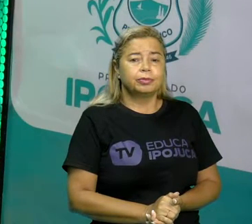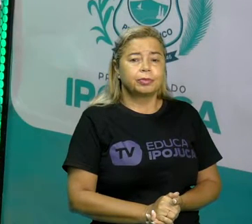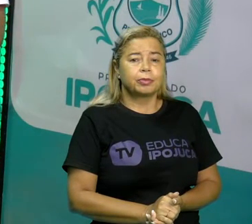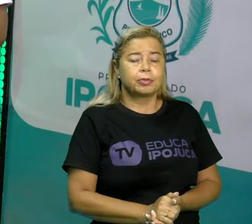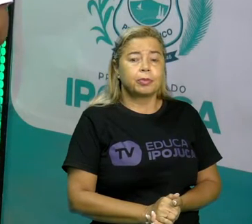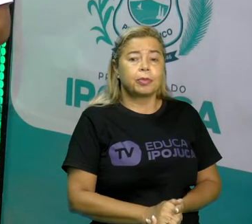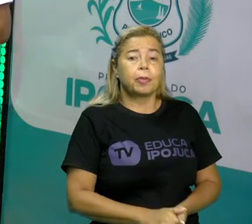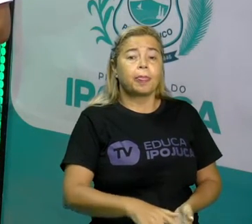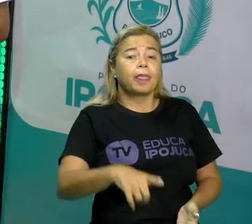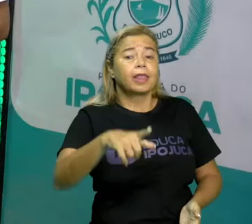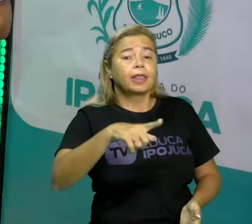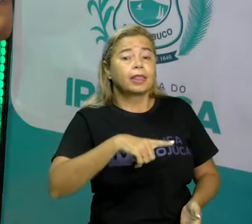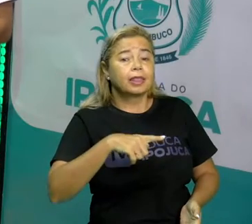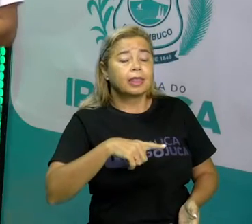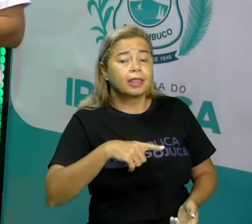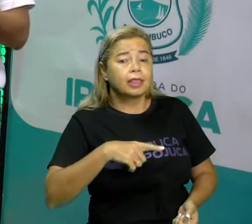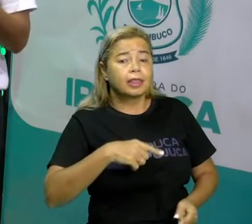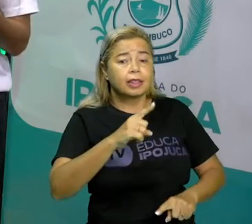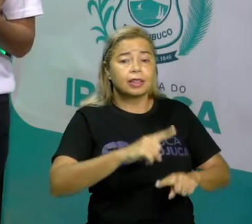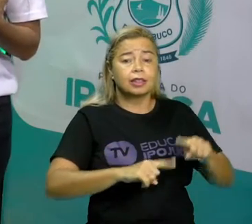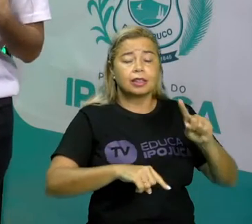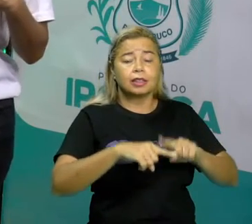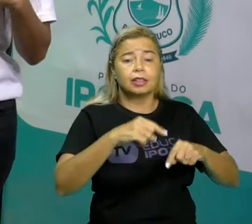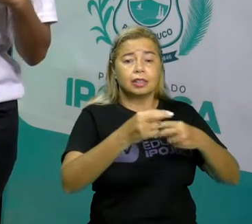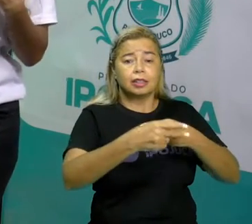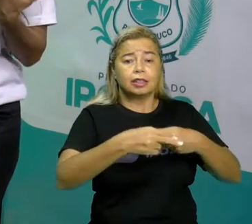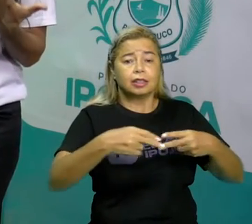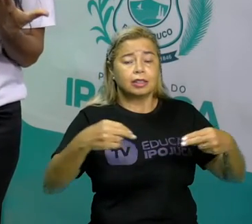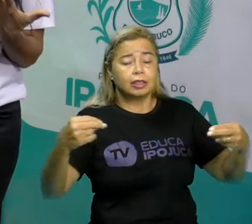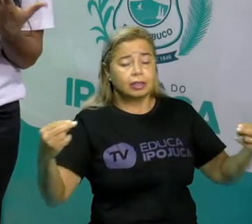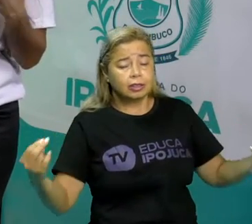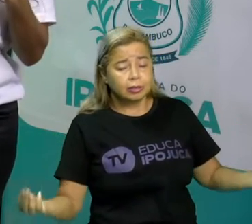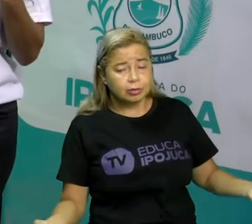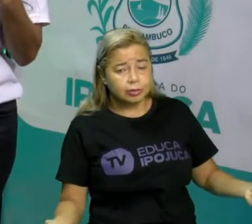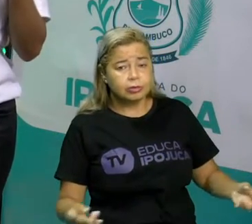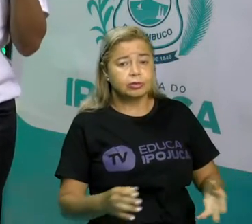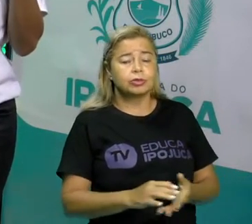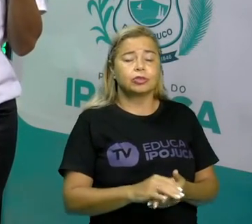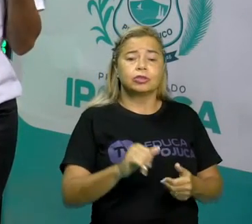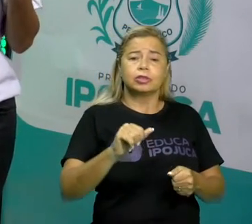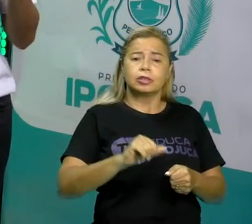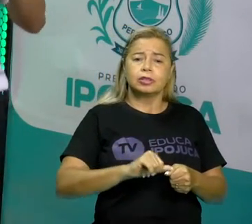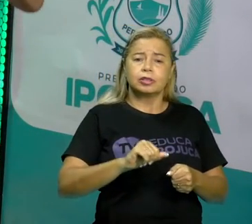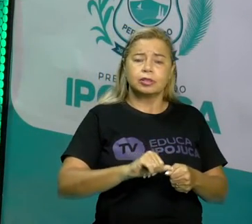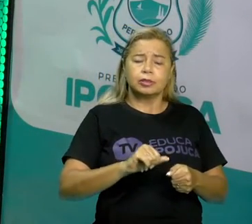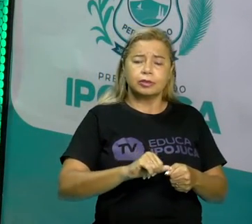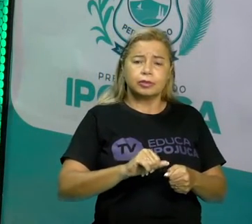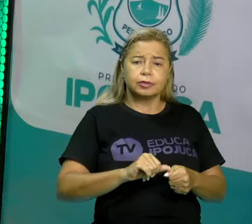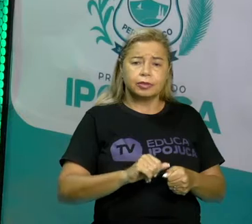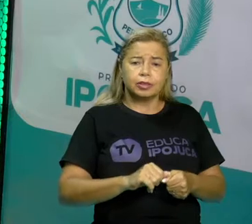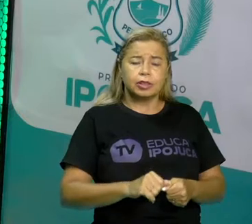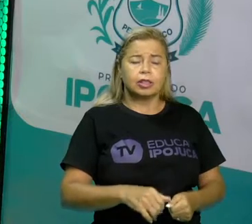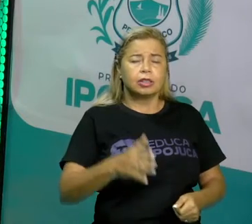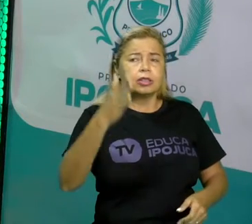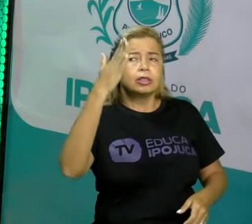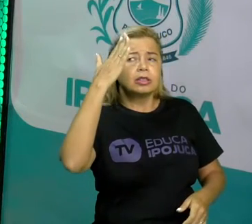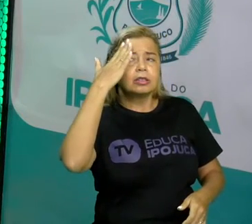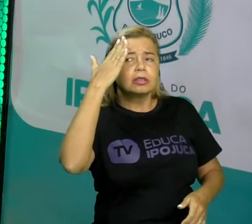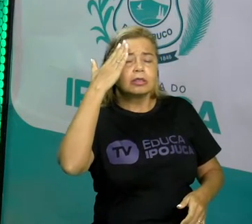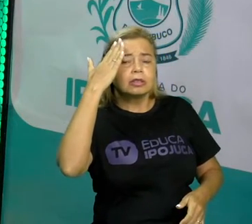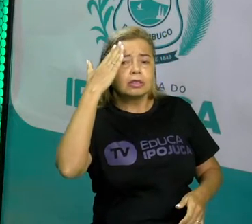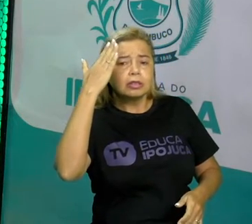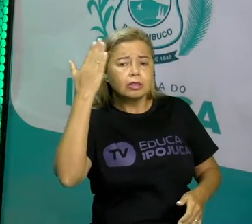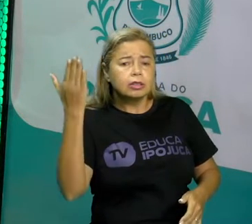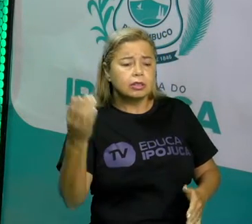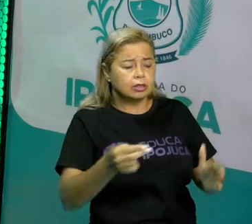Temos recursos. O nosso poema, ele traz recursos que faz com que a gente possa entender aquilo